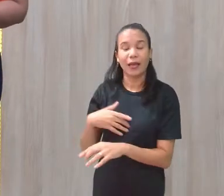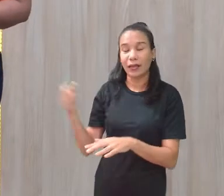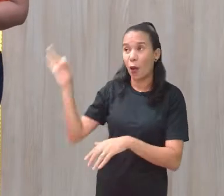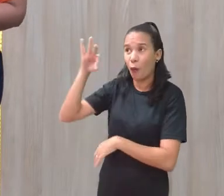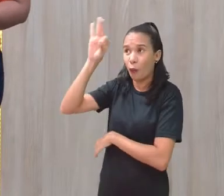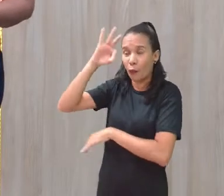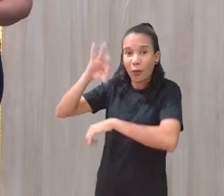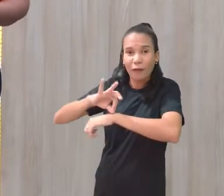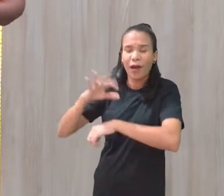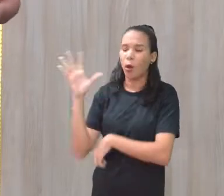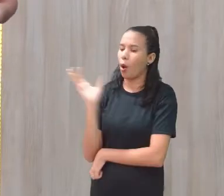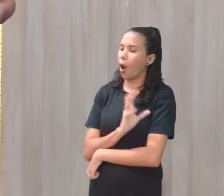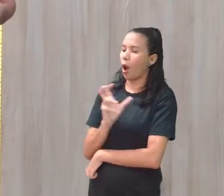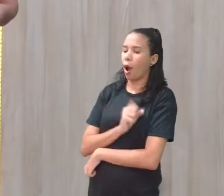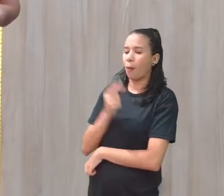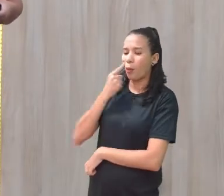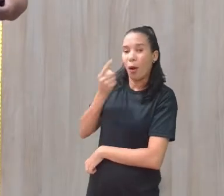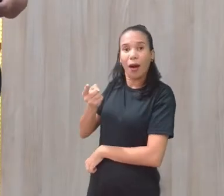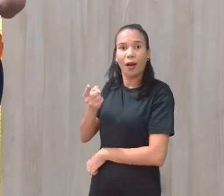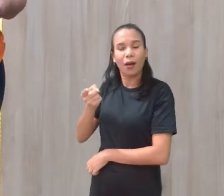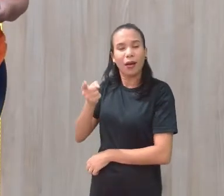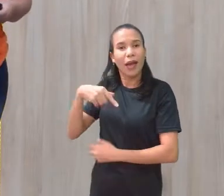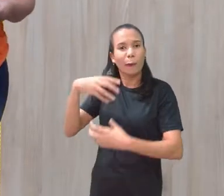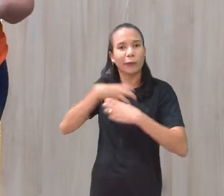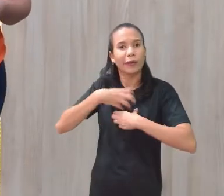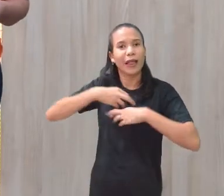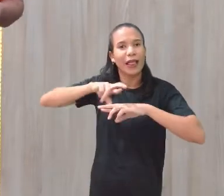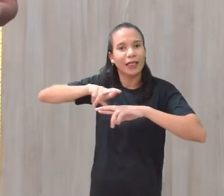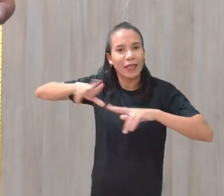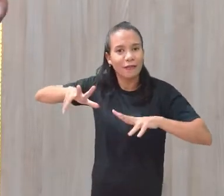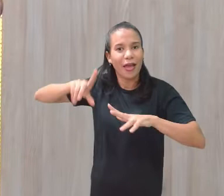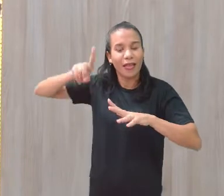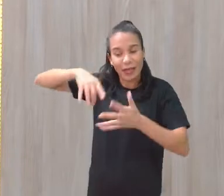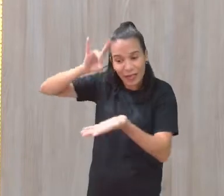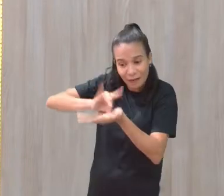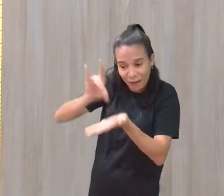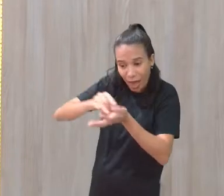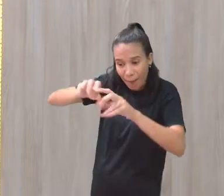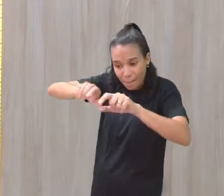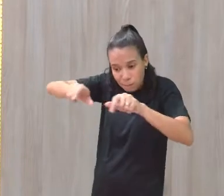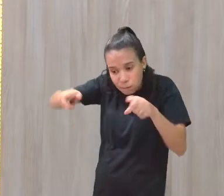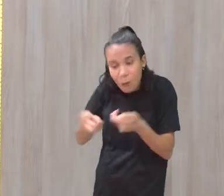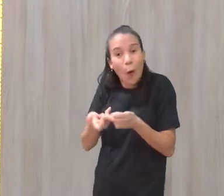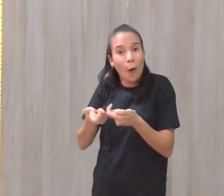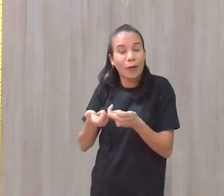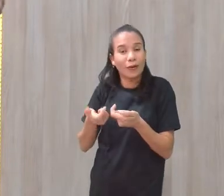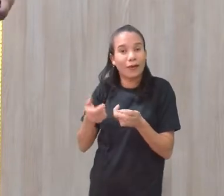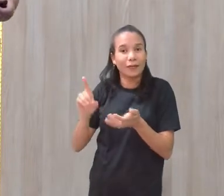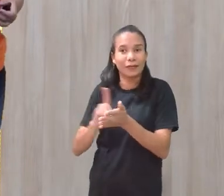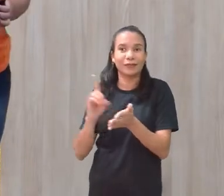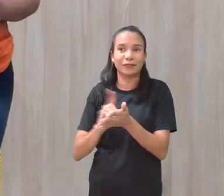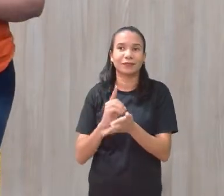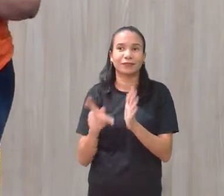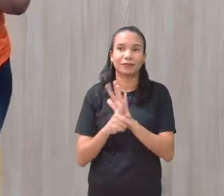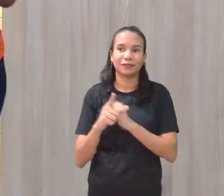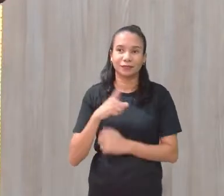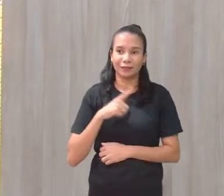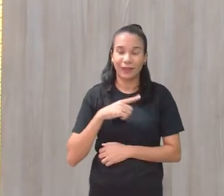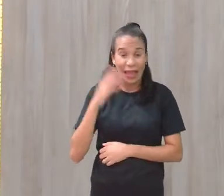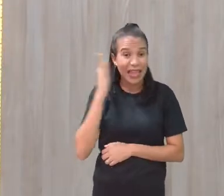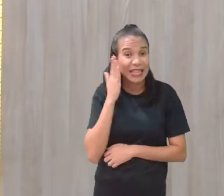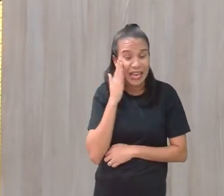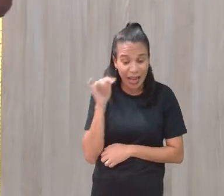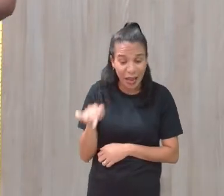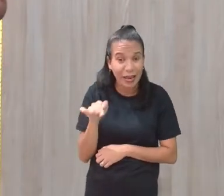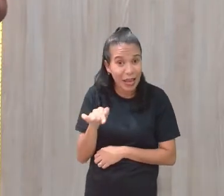nessa situação, eu adoro esses pneus, ele está falando realmente do pneu, do sentido dicionarizado. E entender isso